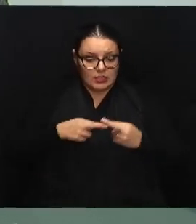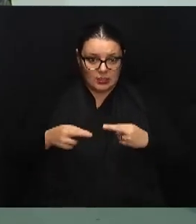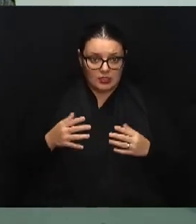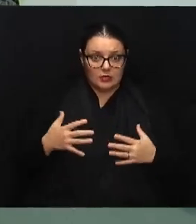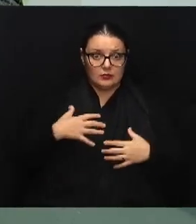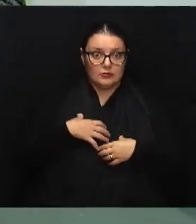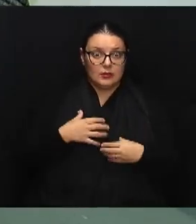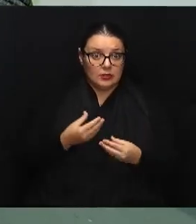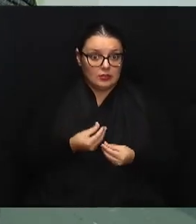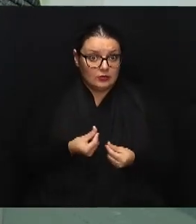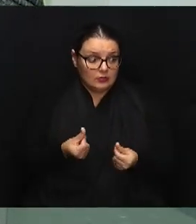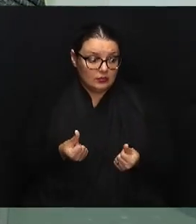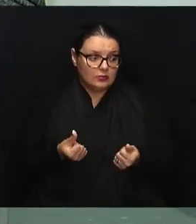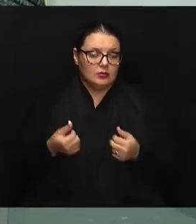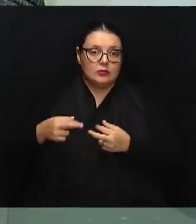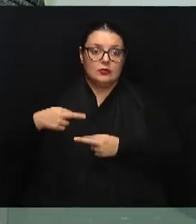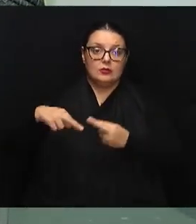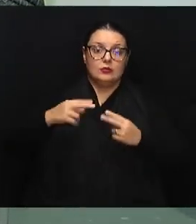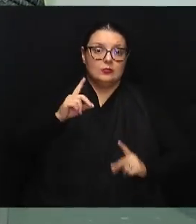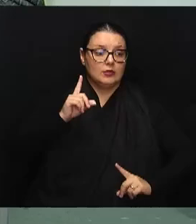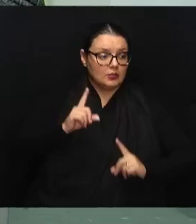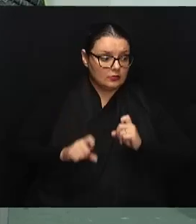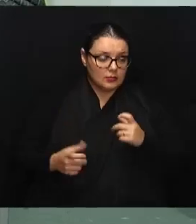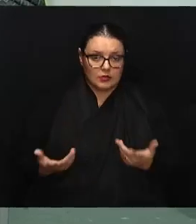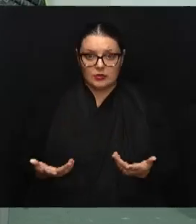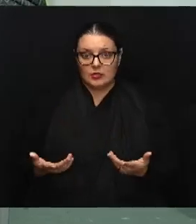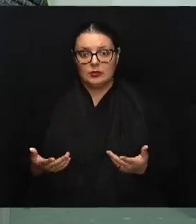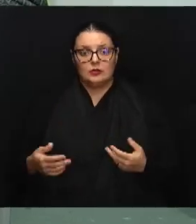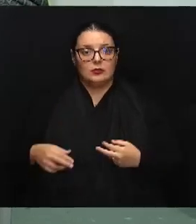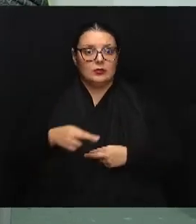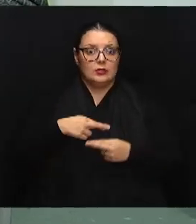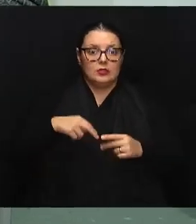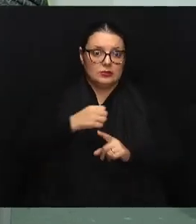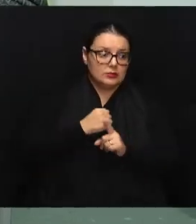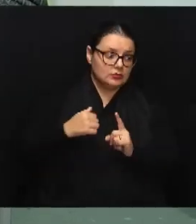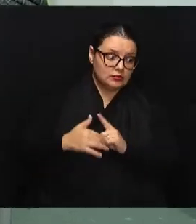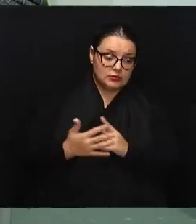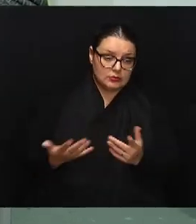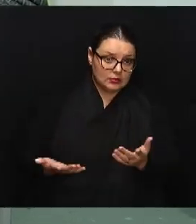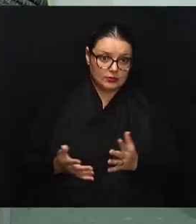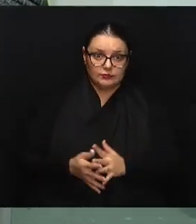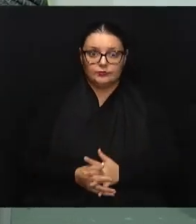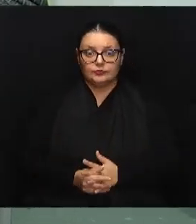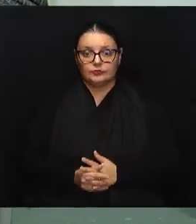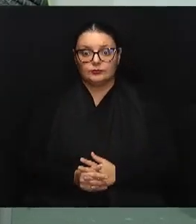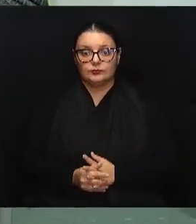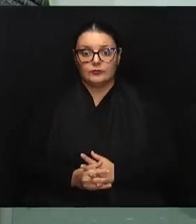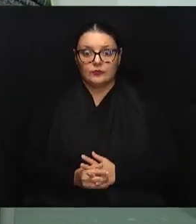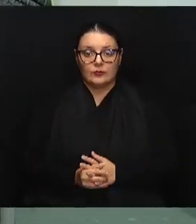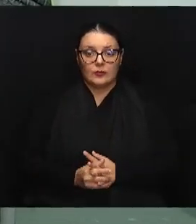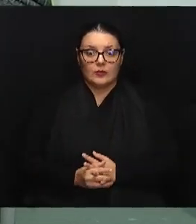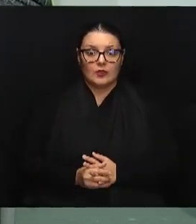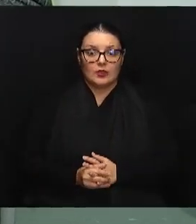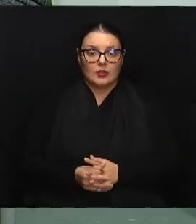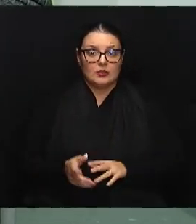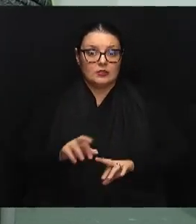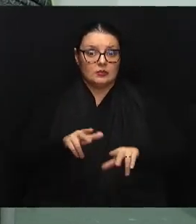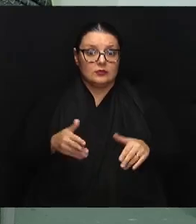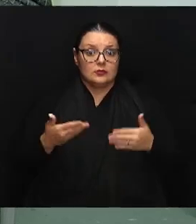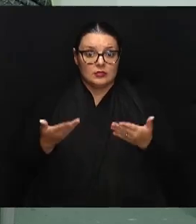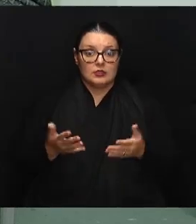sensibilidade em relação às expressões da questão social, não é? Que são muitas, e você